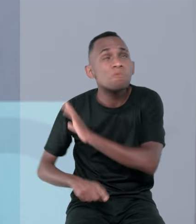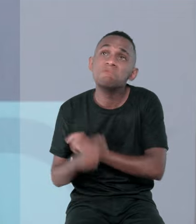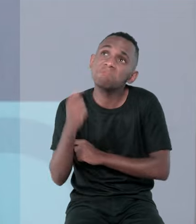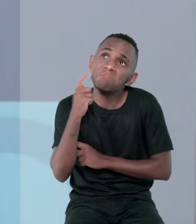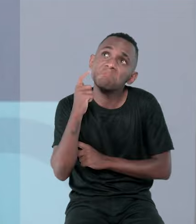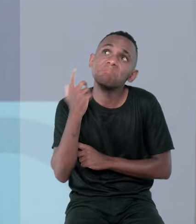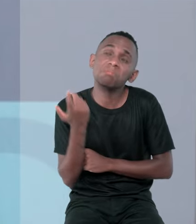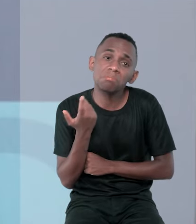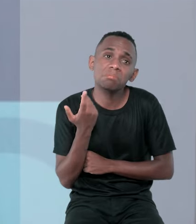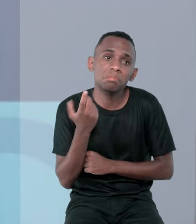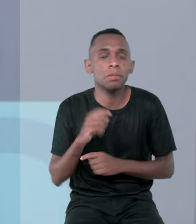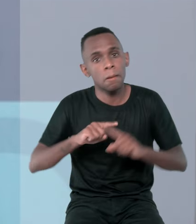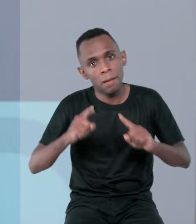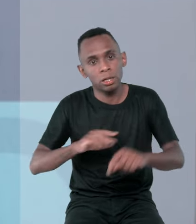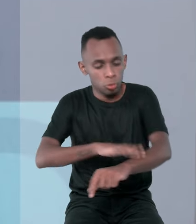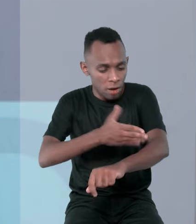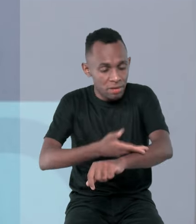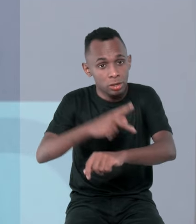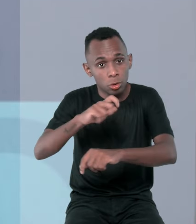O Avesso da Pele, ele é um livro